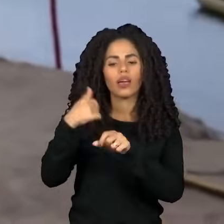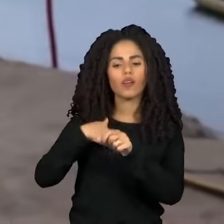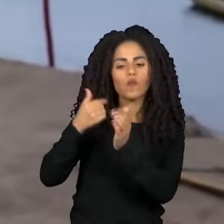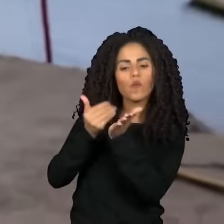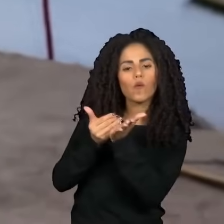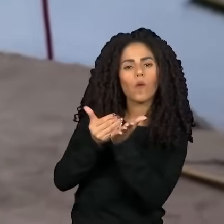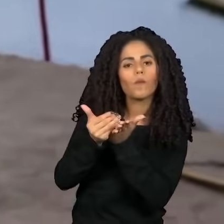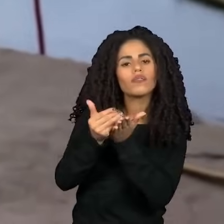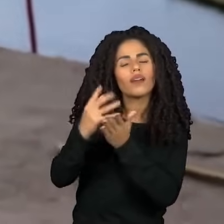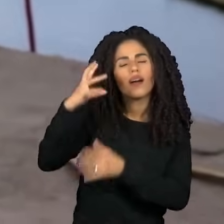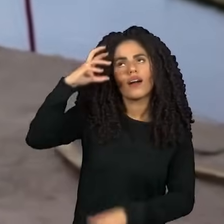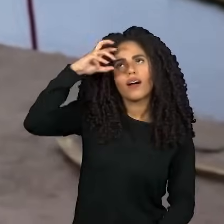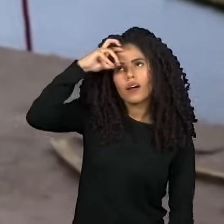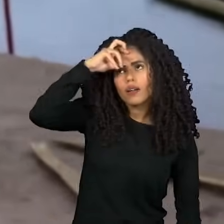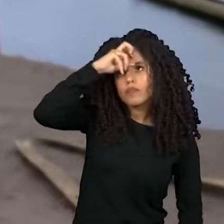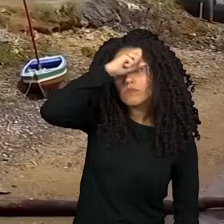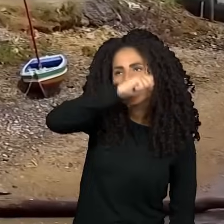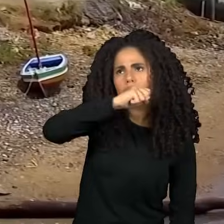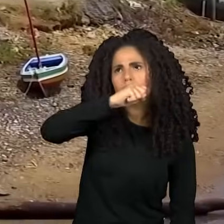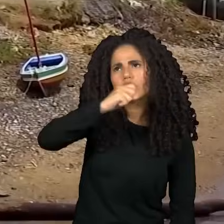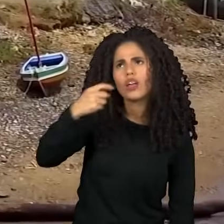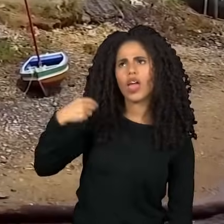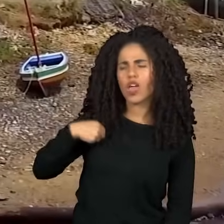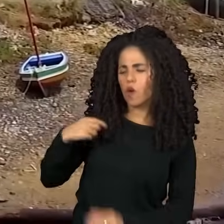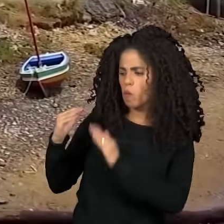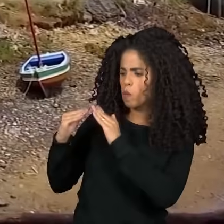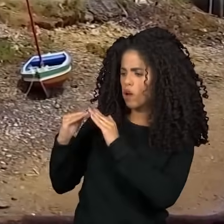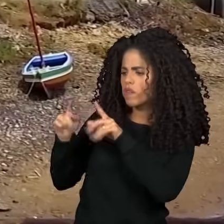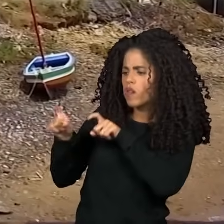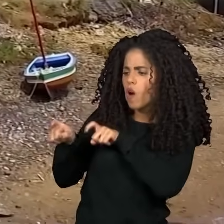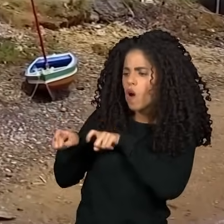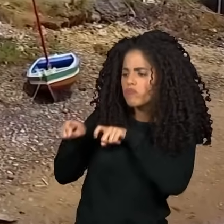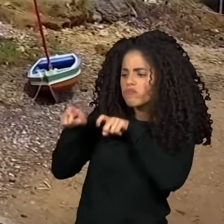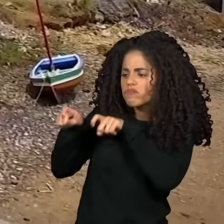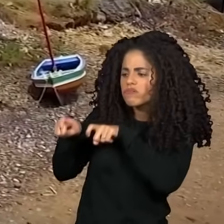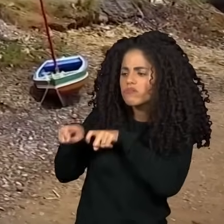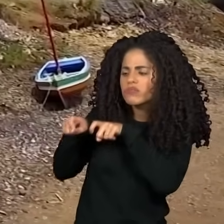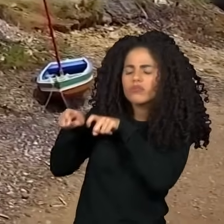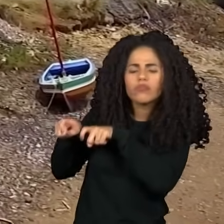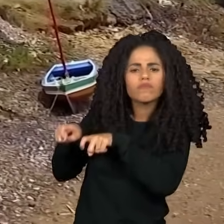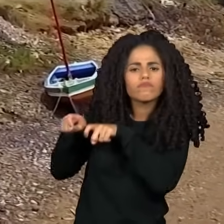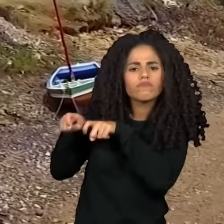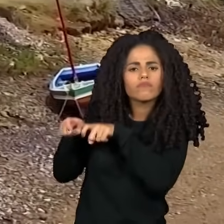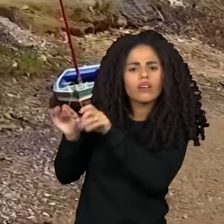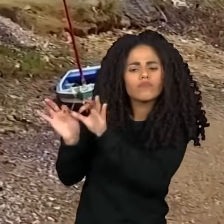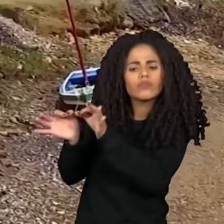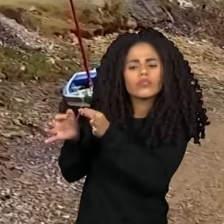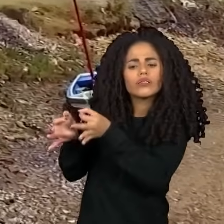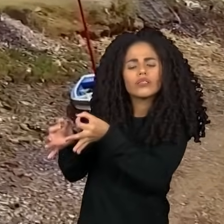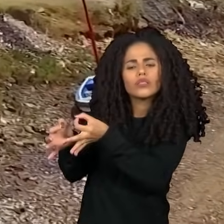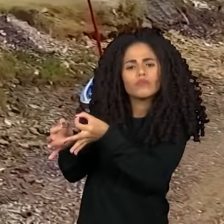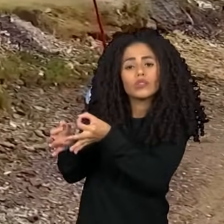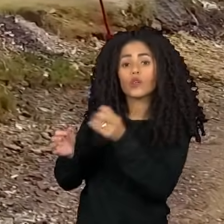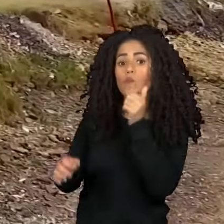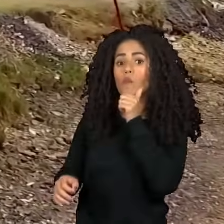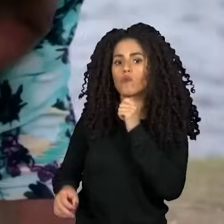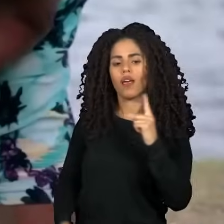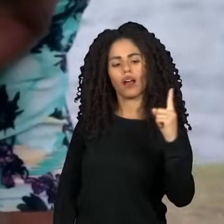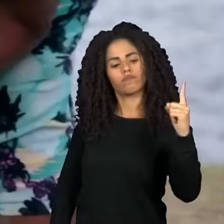eu aprendi, eu morava na roça. Aí chegou uma senhora